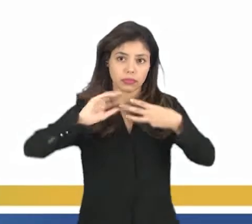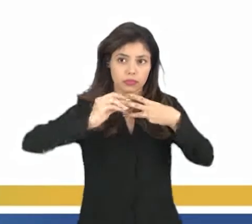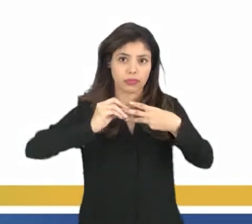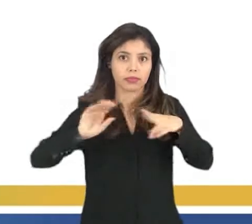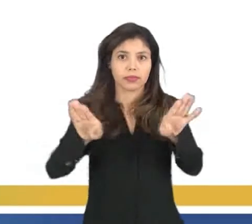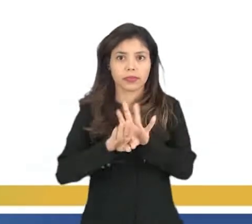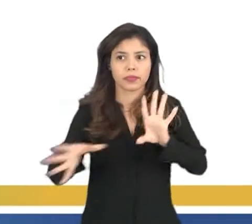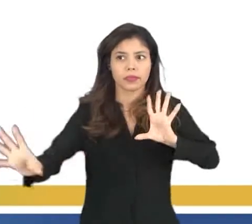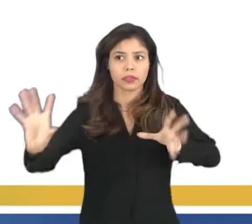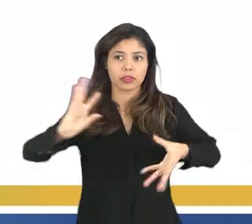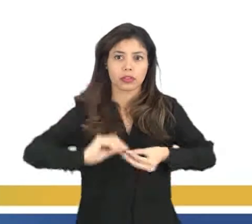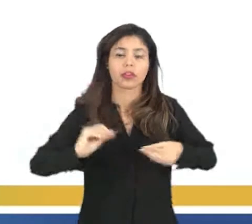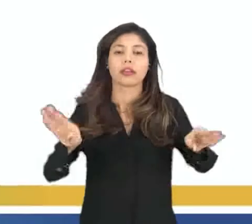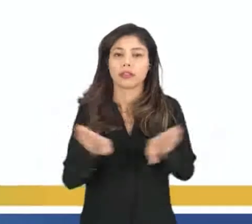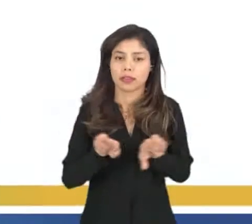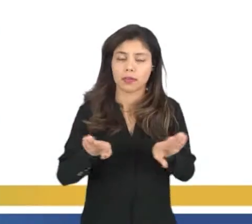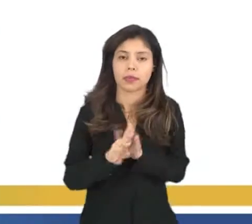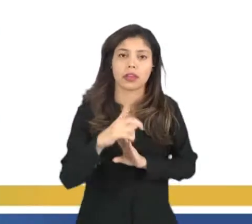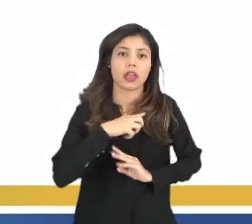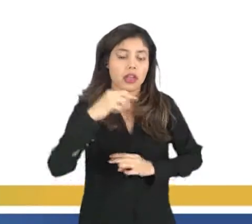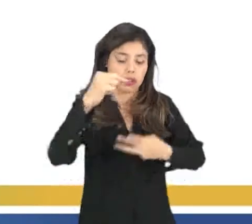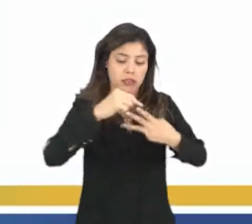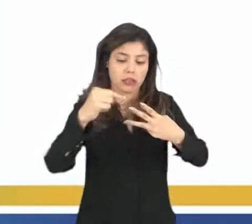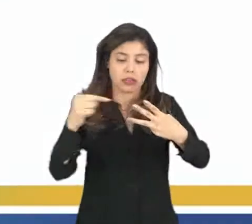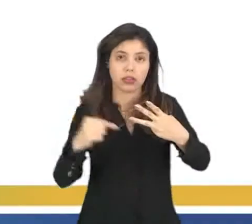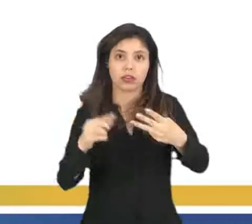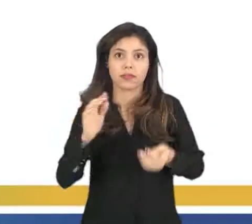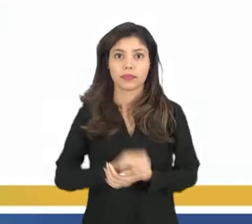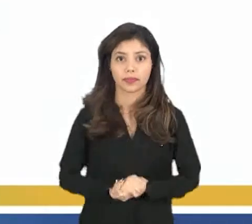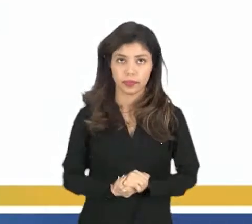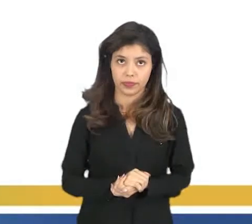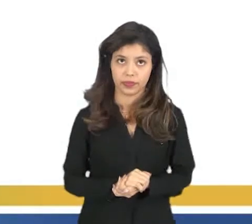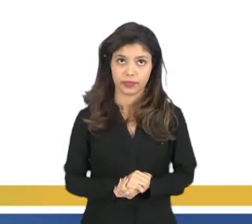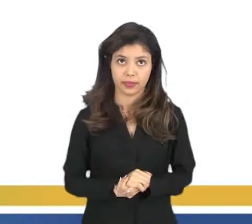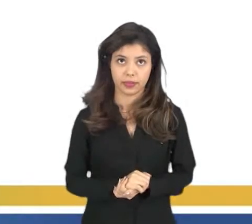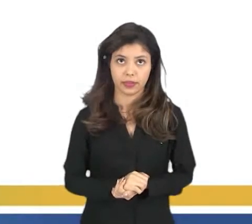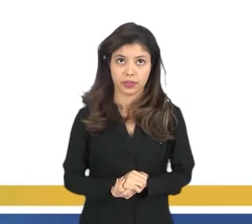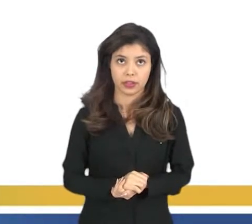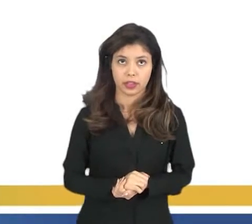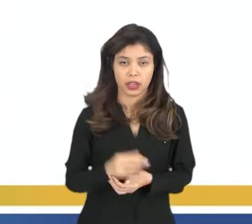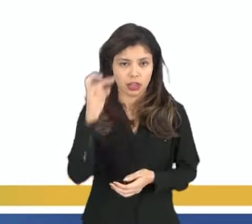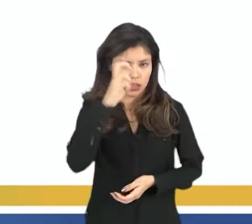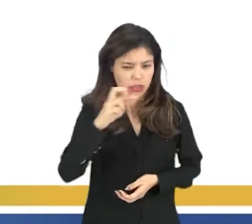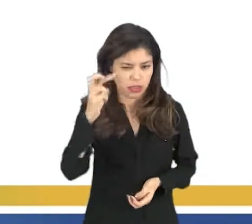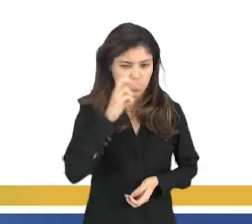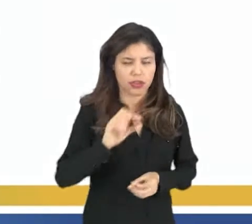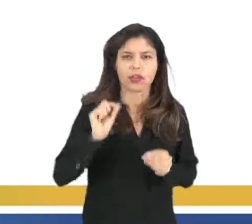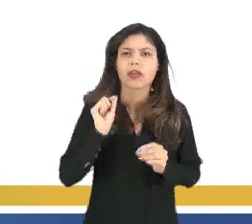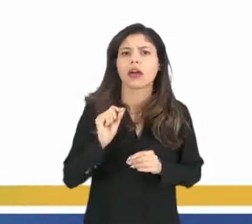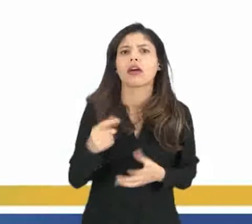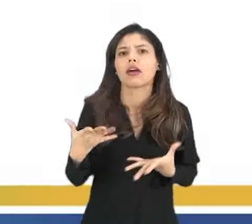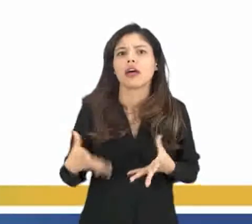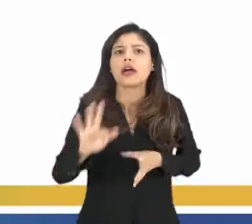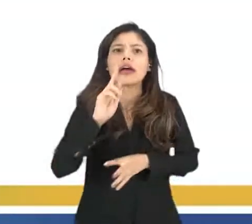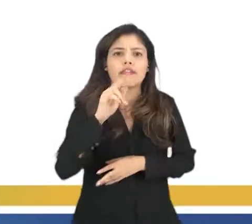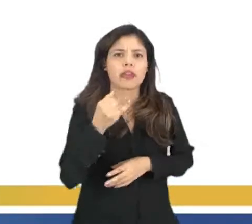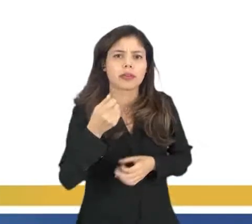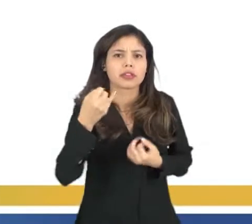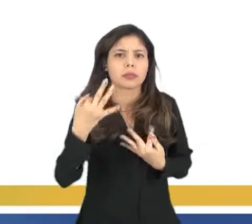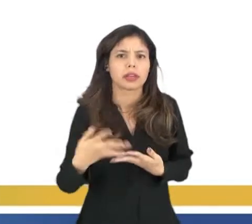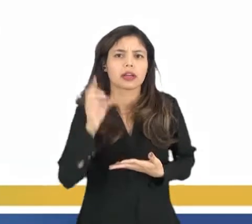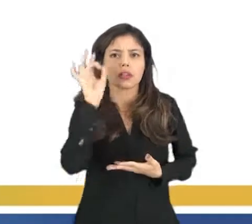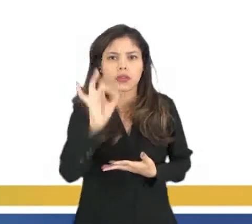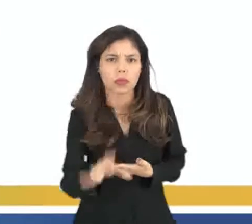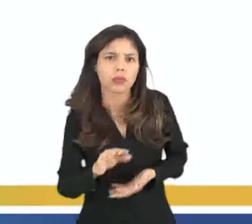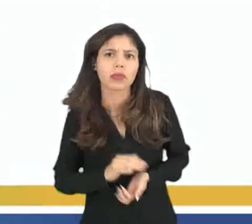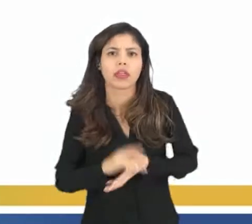ser resumida atualmente em 3 pontos principais. Analise e marque a alternativa que não apresenta uma afirmação relacionada a essa